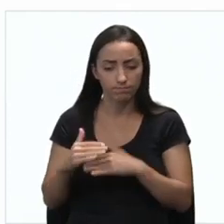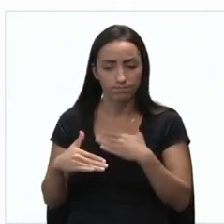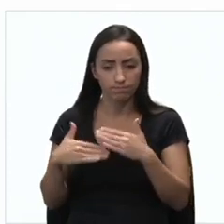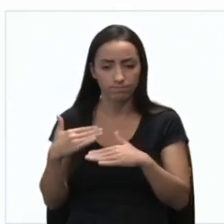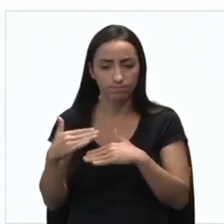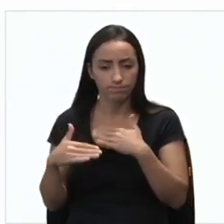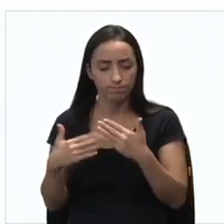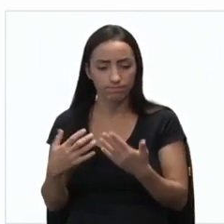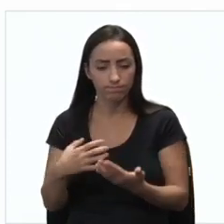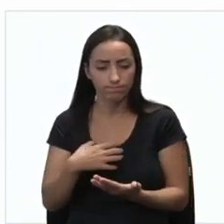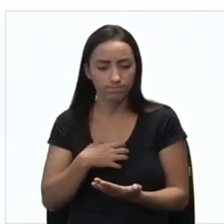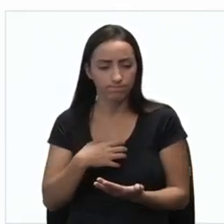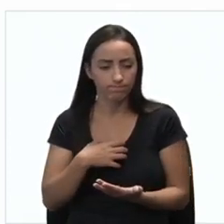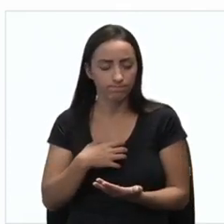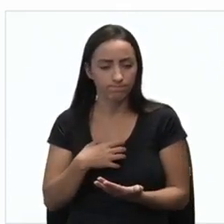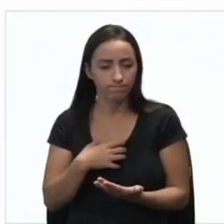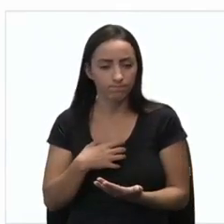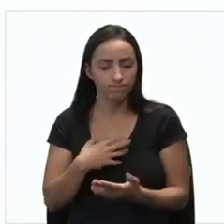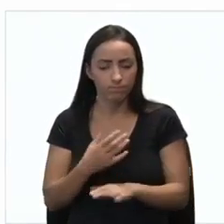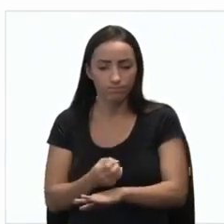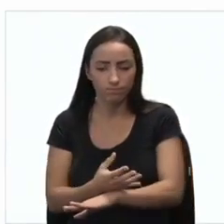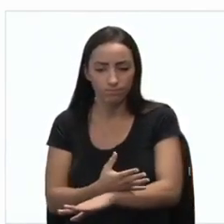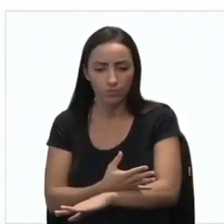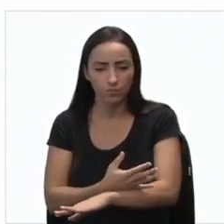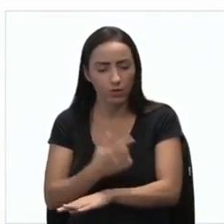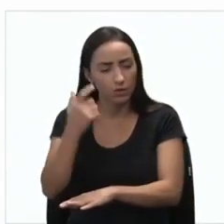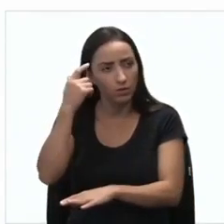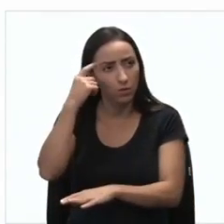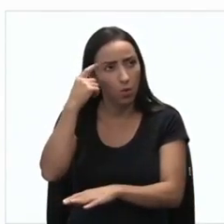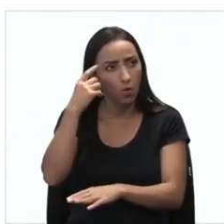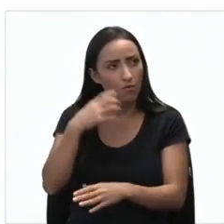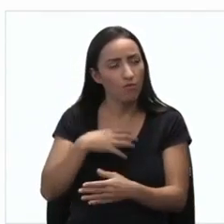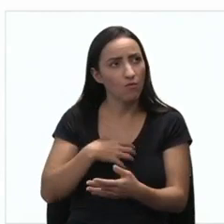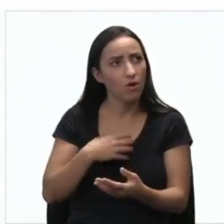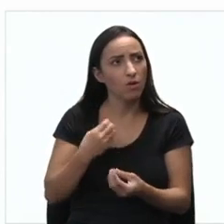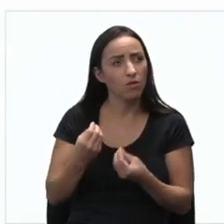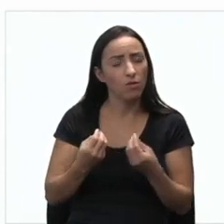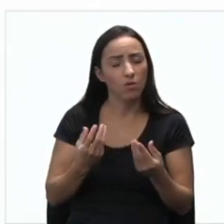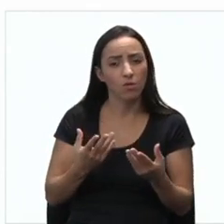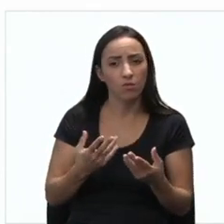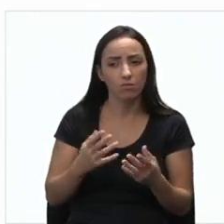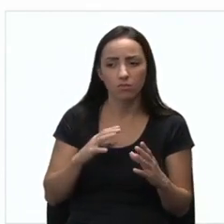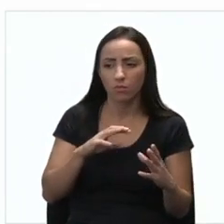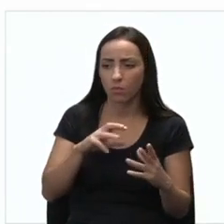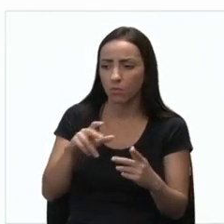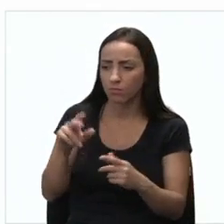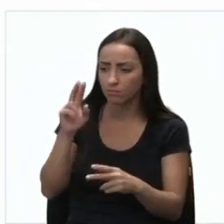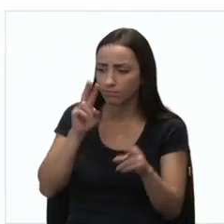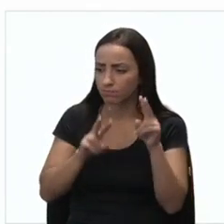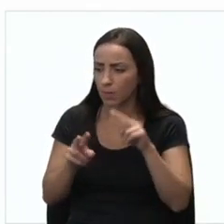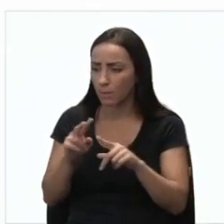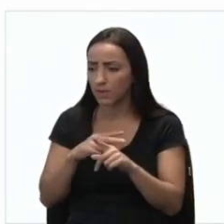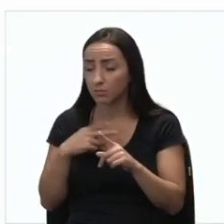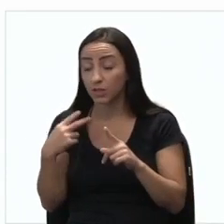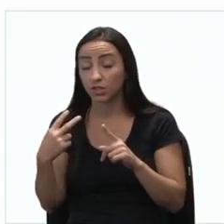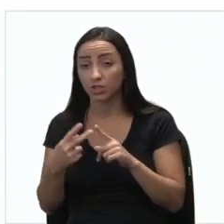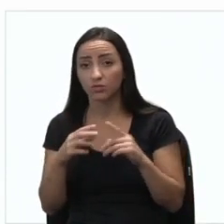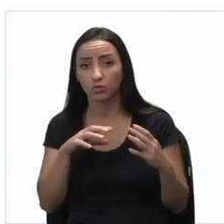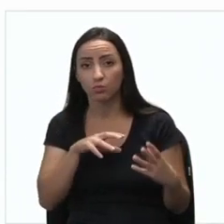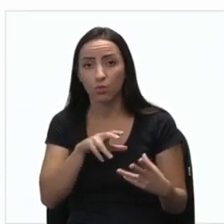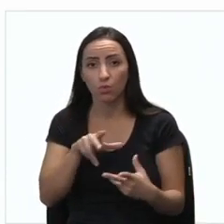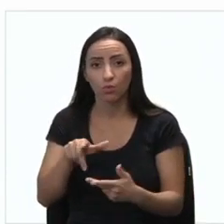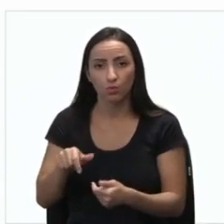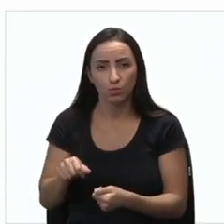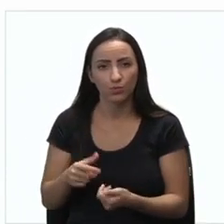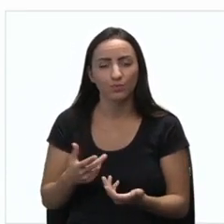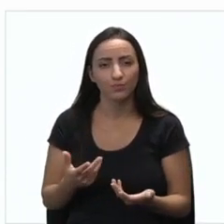seus estados afetivos, a sua forma de pensar, de ver o mundo. Então, é essa troca, esse